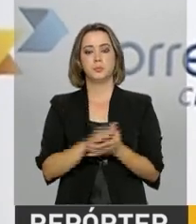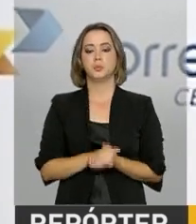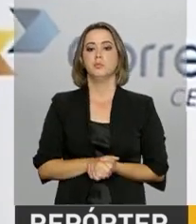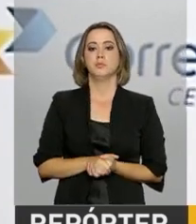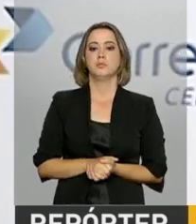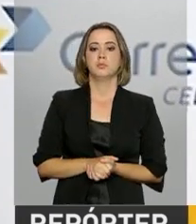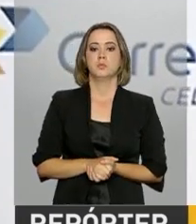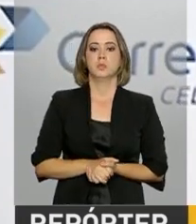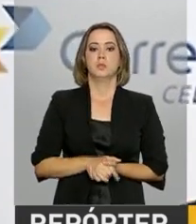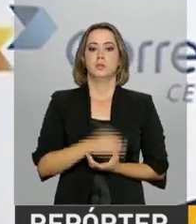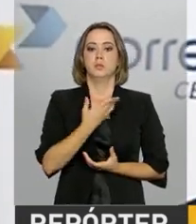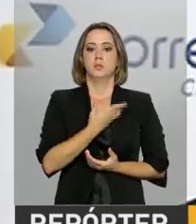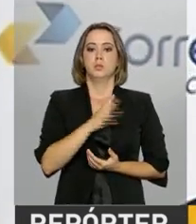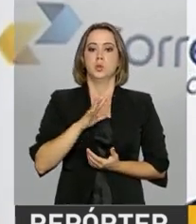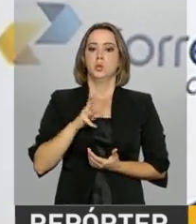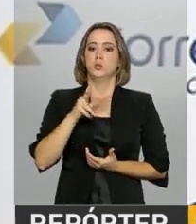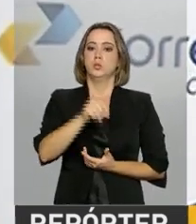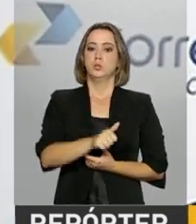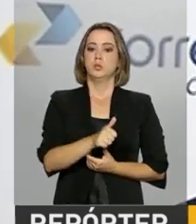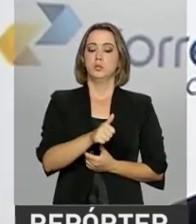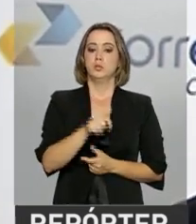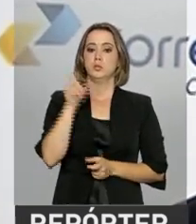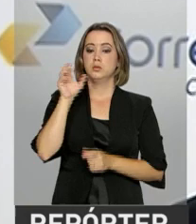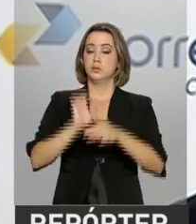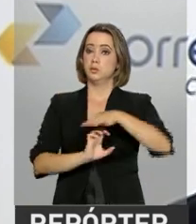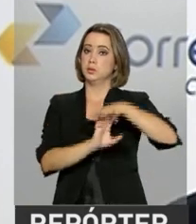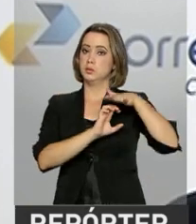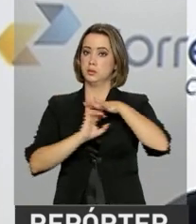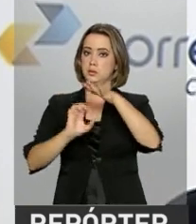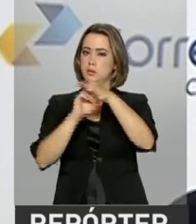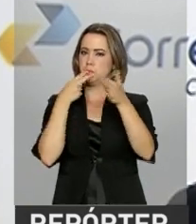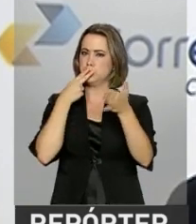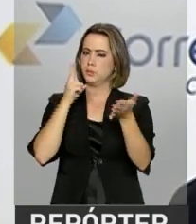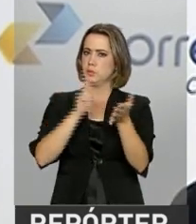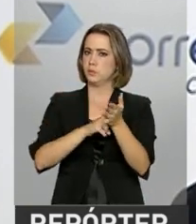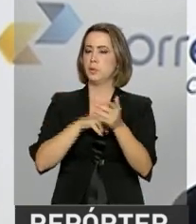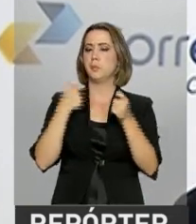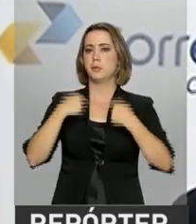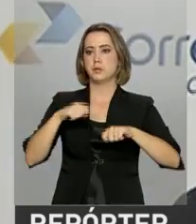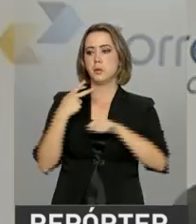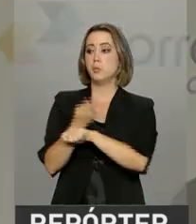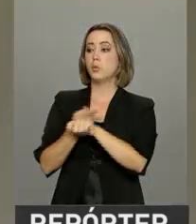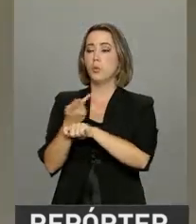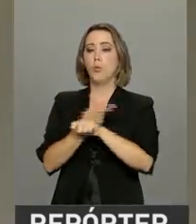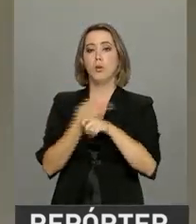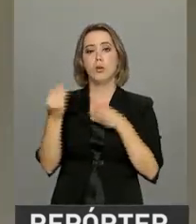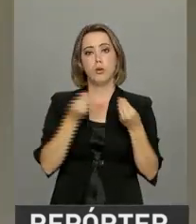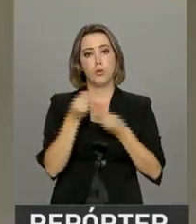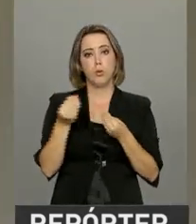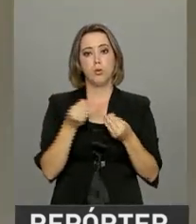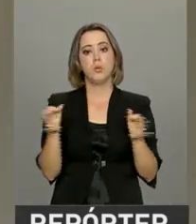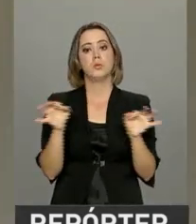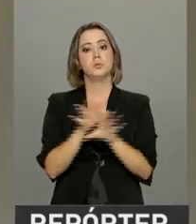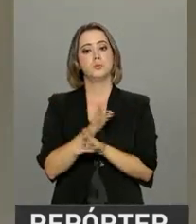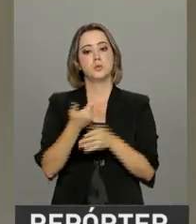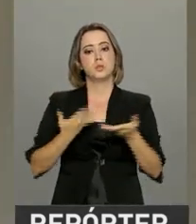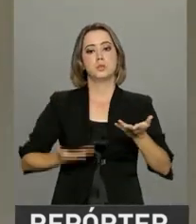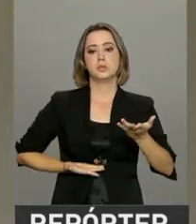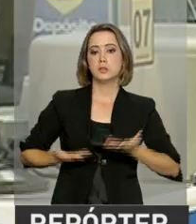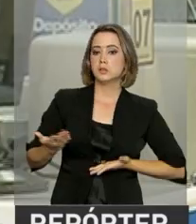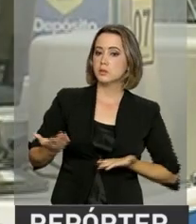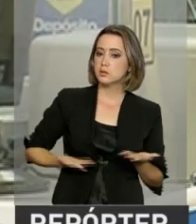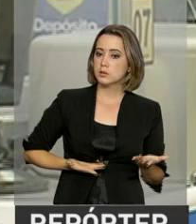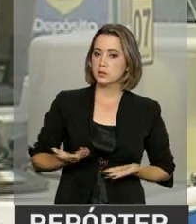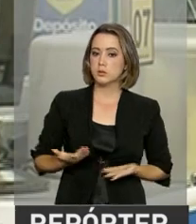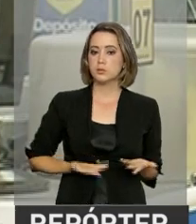mundo tiveram que fazer essa diversificação todas elas tiveram que achar alternativas e essa esse serviço que é colocado hoje